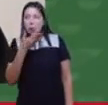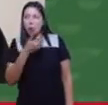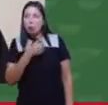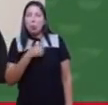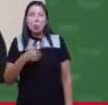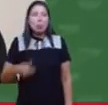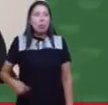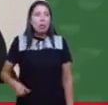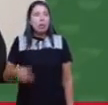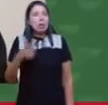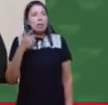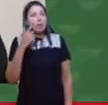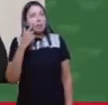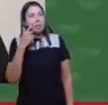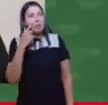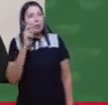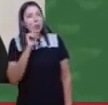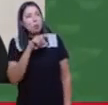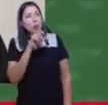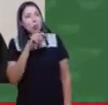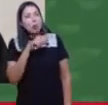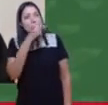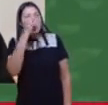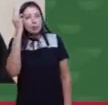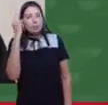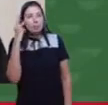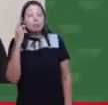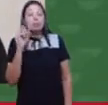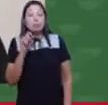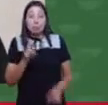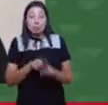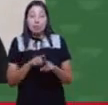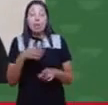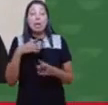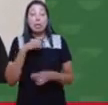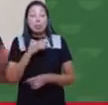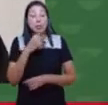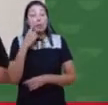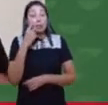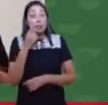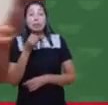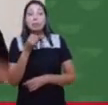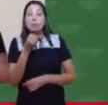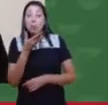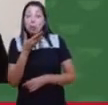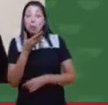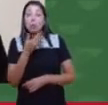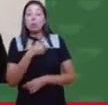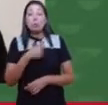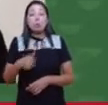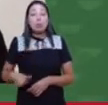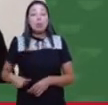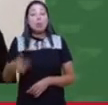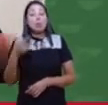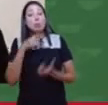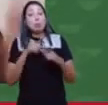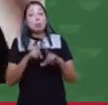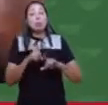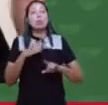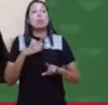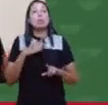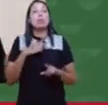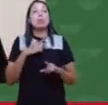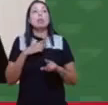Eu vi um Twitter de alguém, eu quero então reproduzir, que eu achei muito interessante. Fosse um governo que estava dando conta, haveria